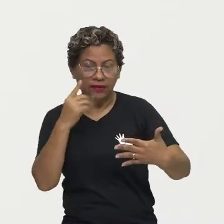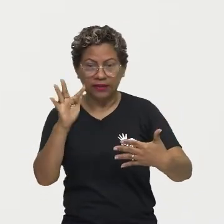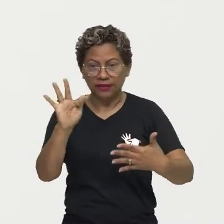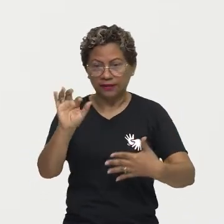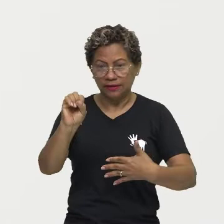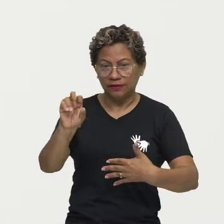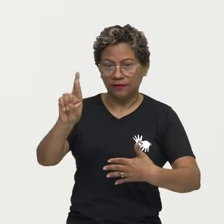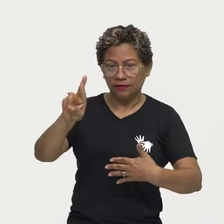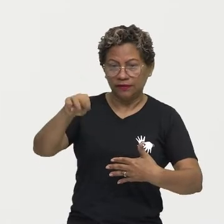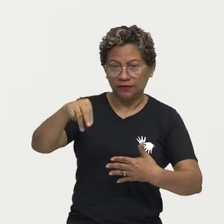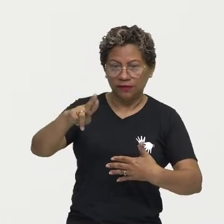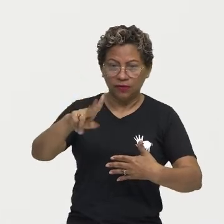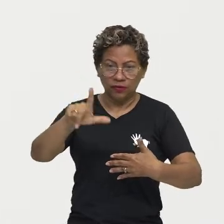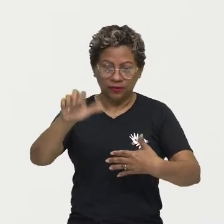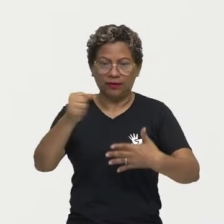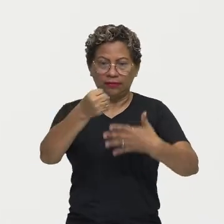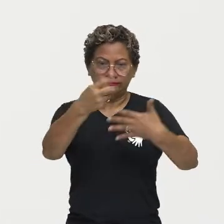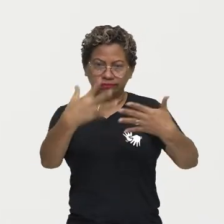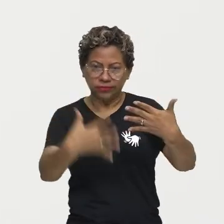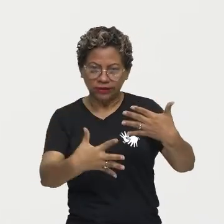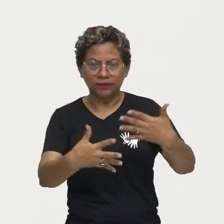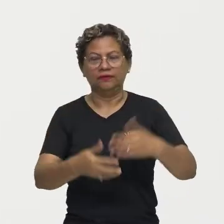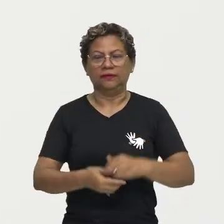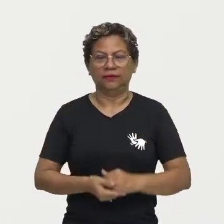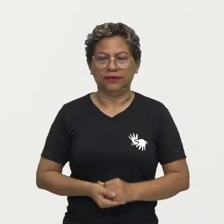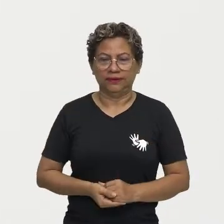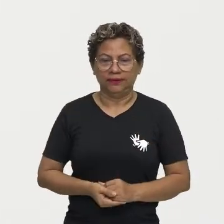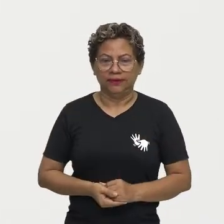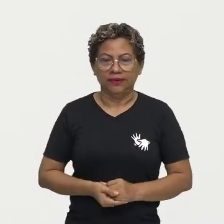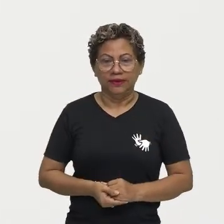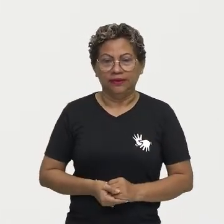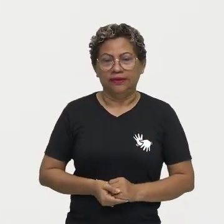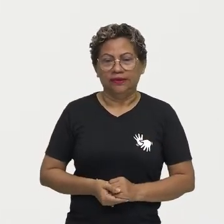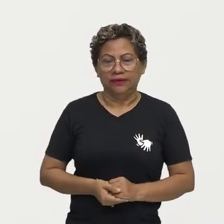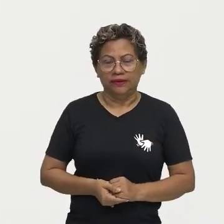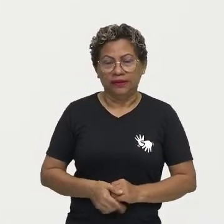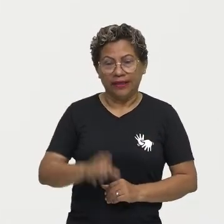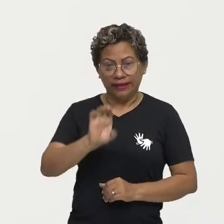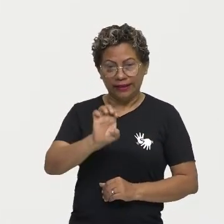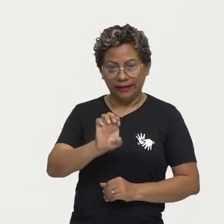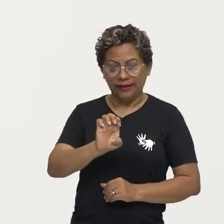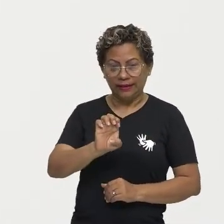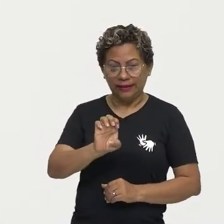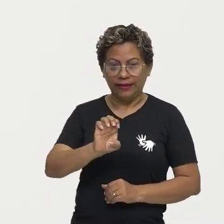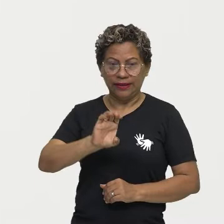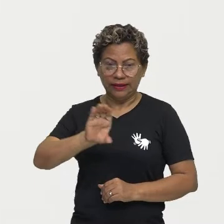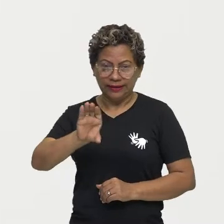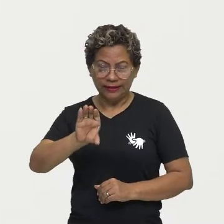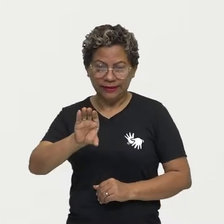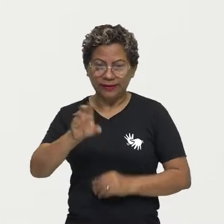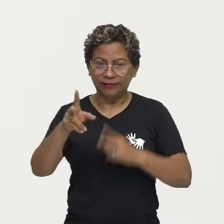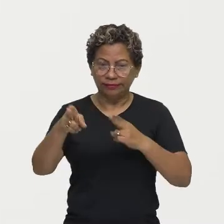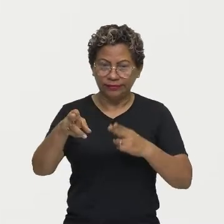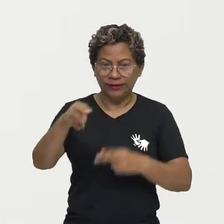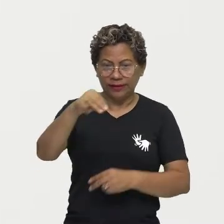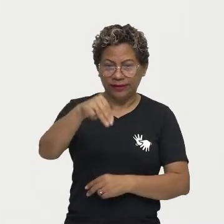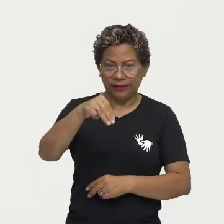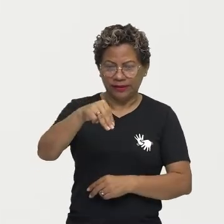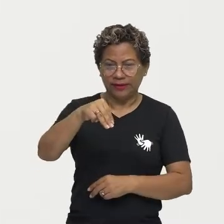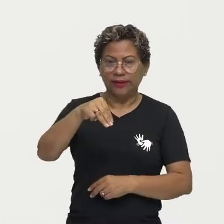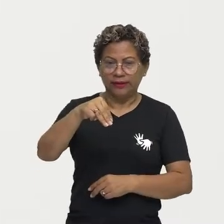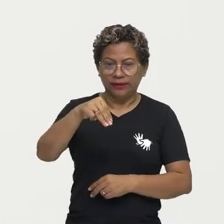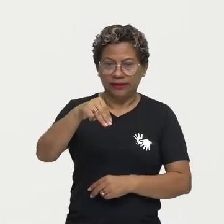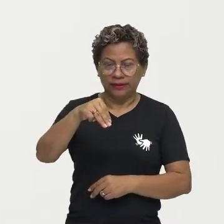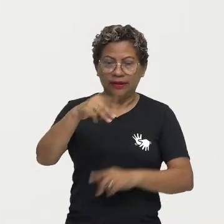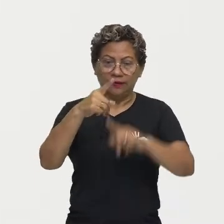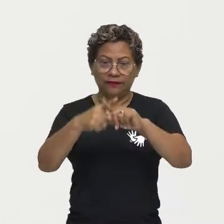nós estamos vendo aqui, ó, que a energia cinética, que a gente chama de EC, ela é exatamente a massa do corpo vezes